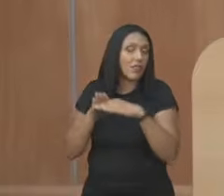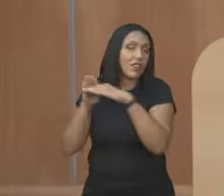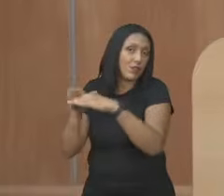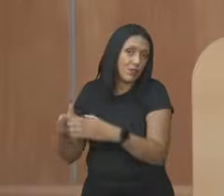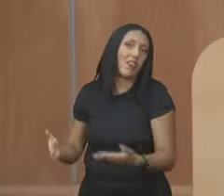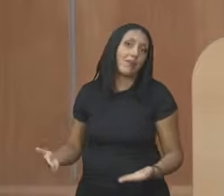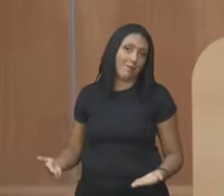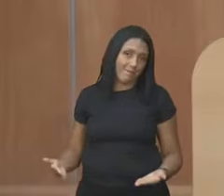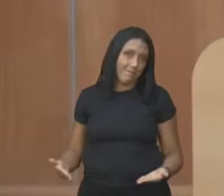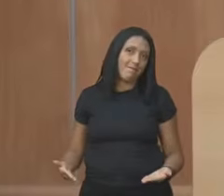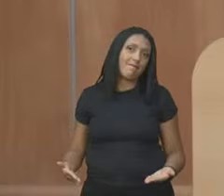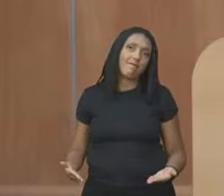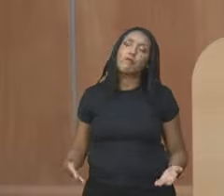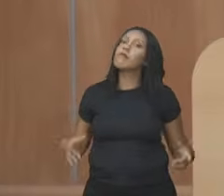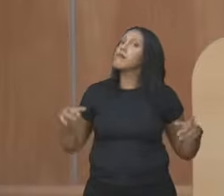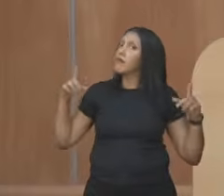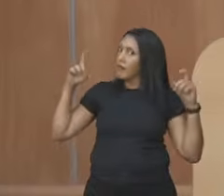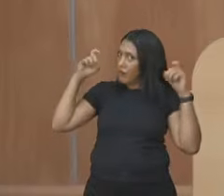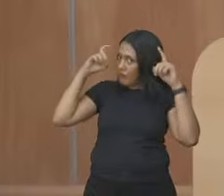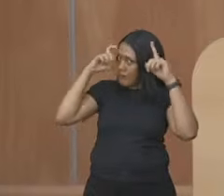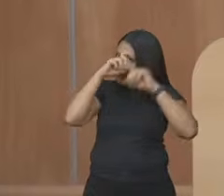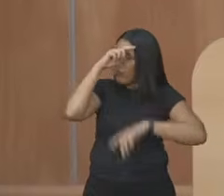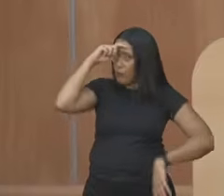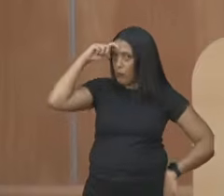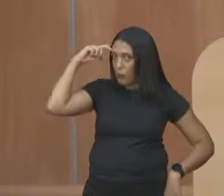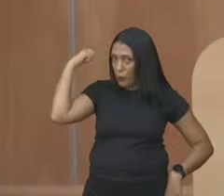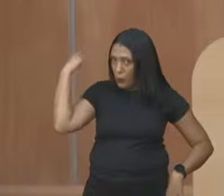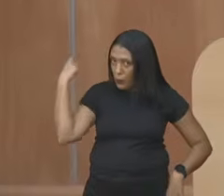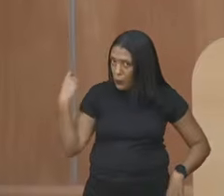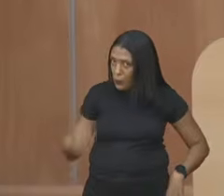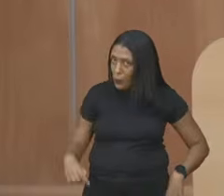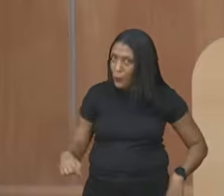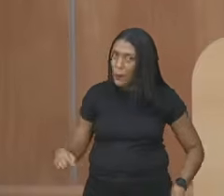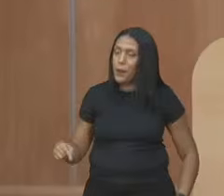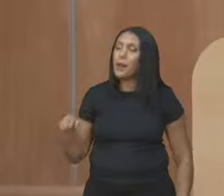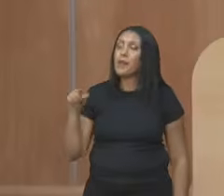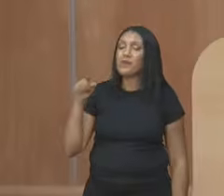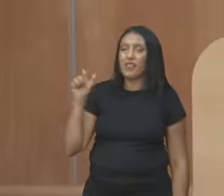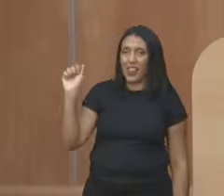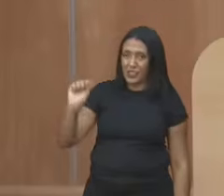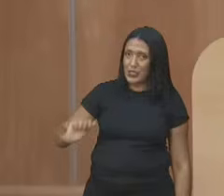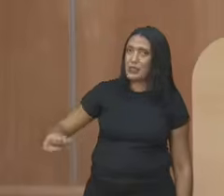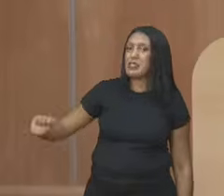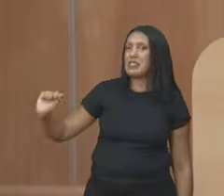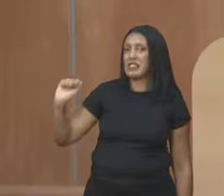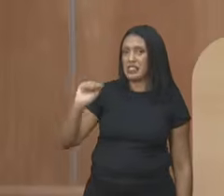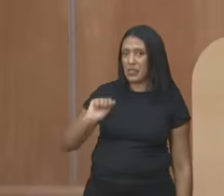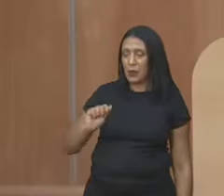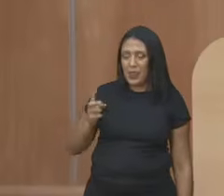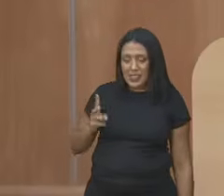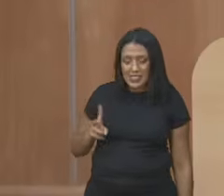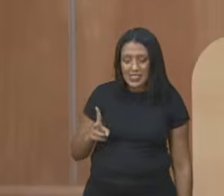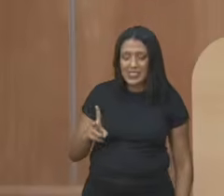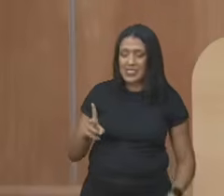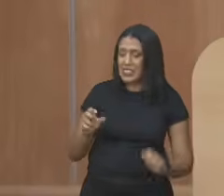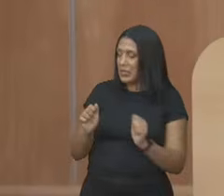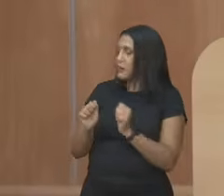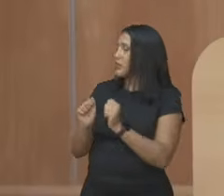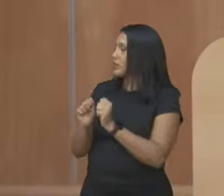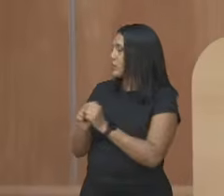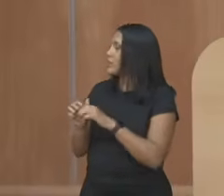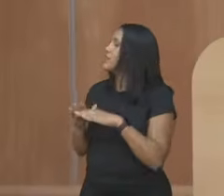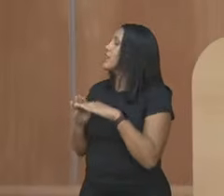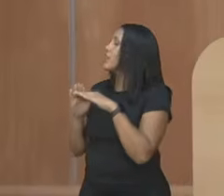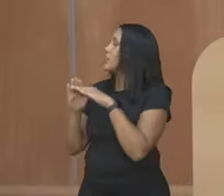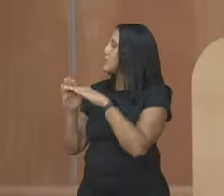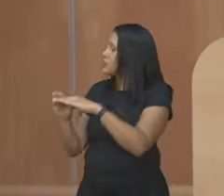vocês, estando lá, o quanto vocês abraçam para poder que ele realmente se reconstrua,